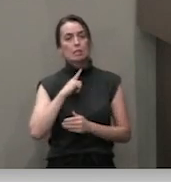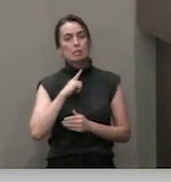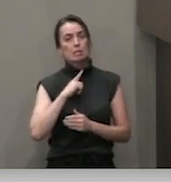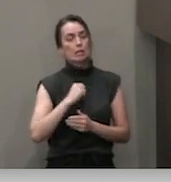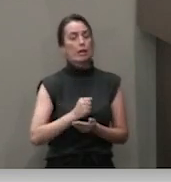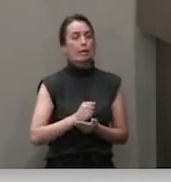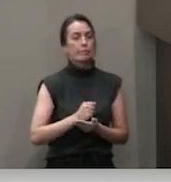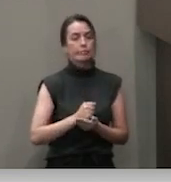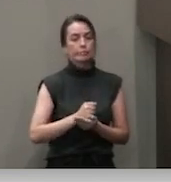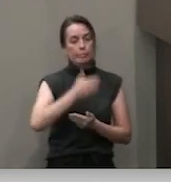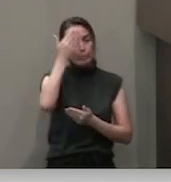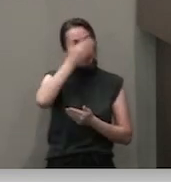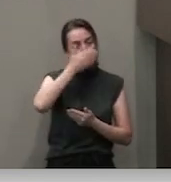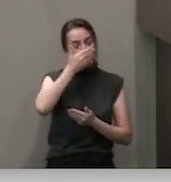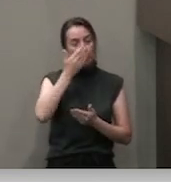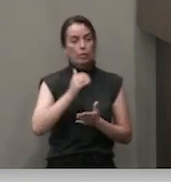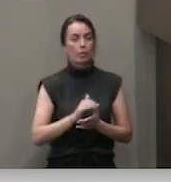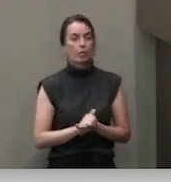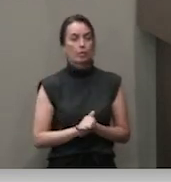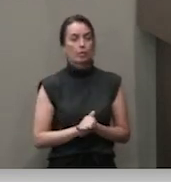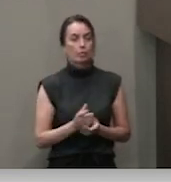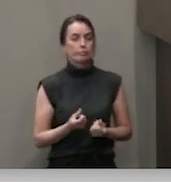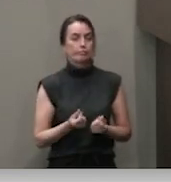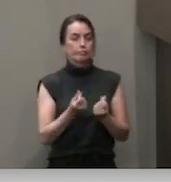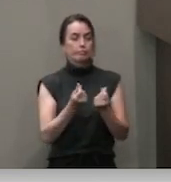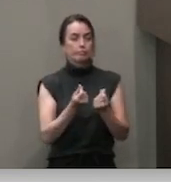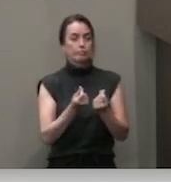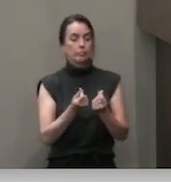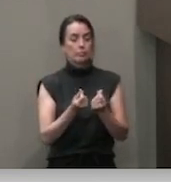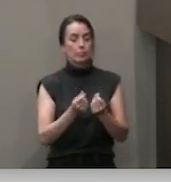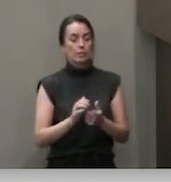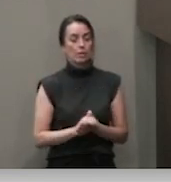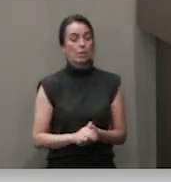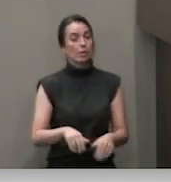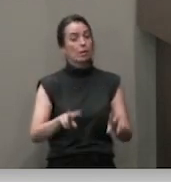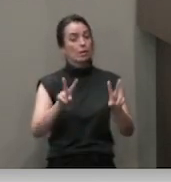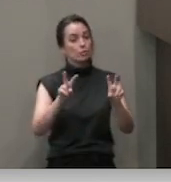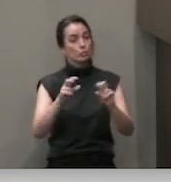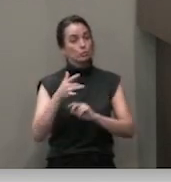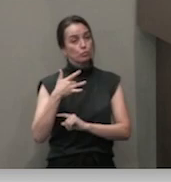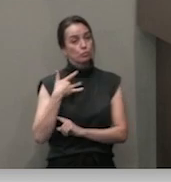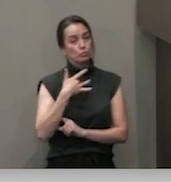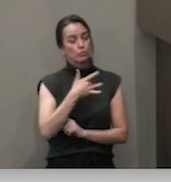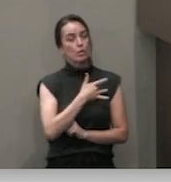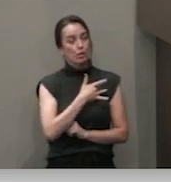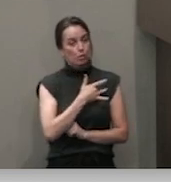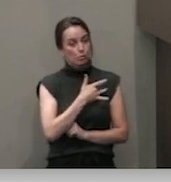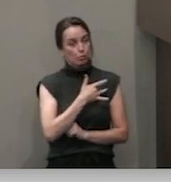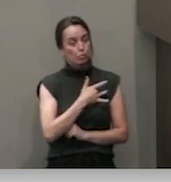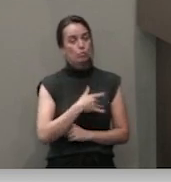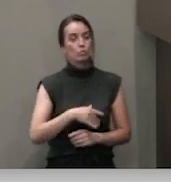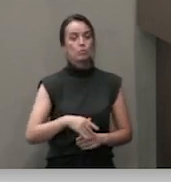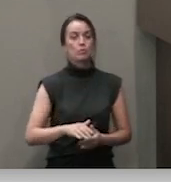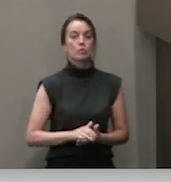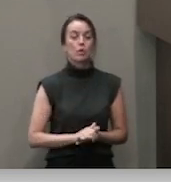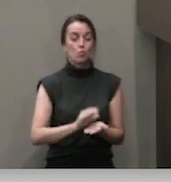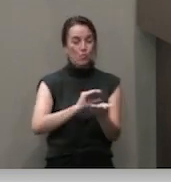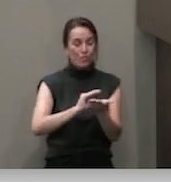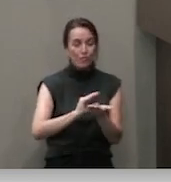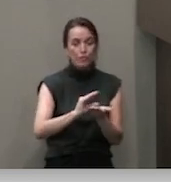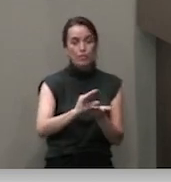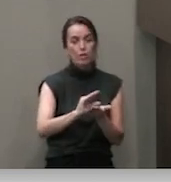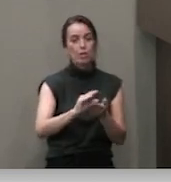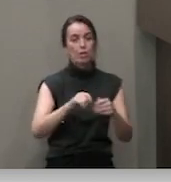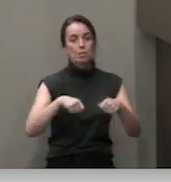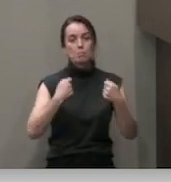Contas mas quando se fala em saúde o investimento que necessita ser